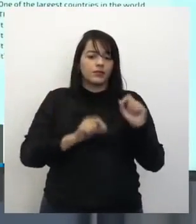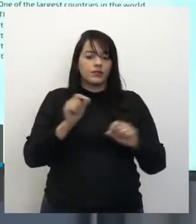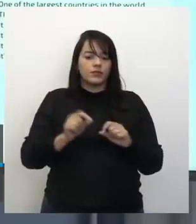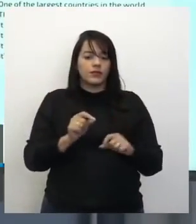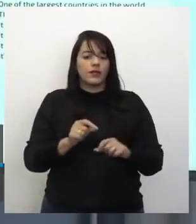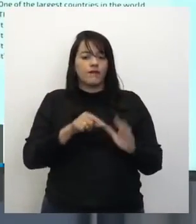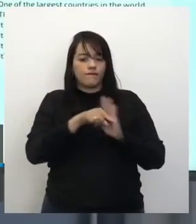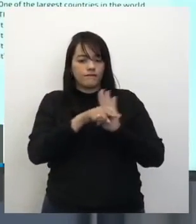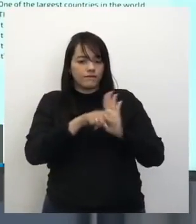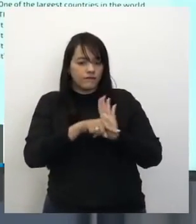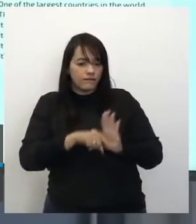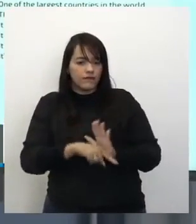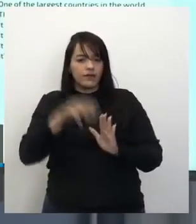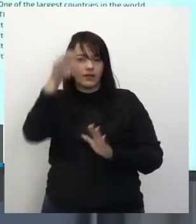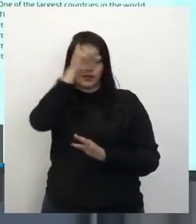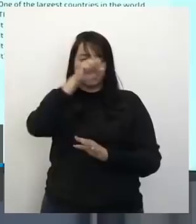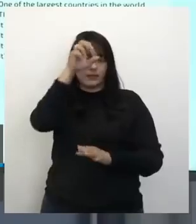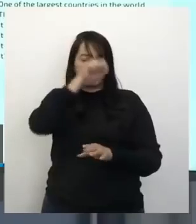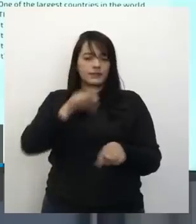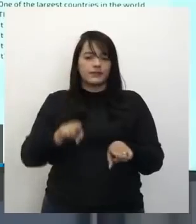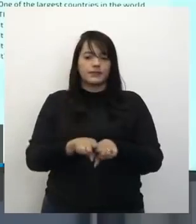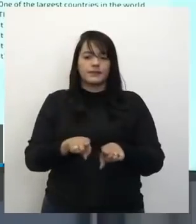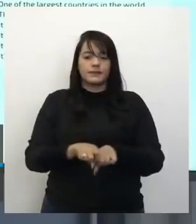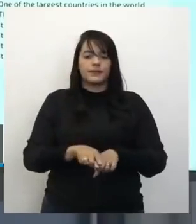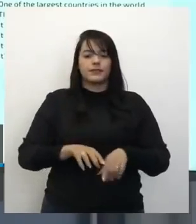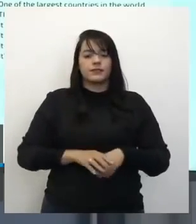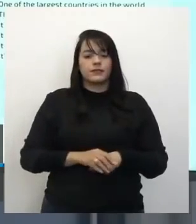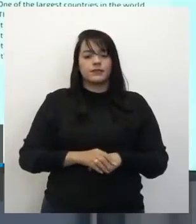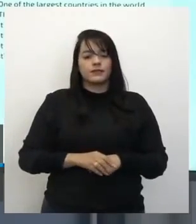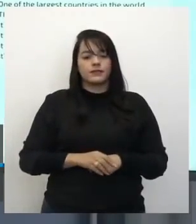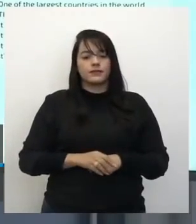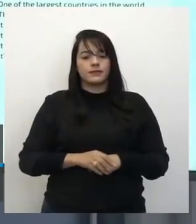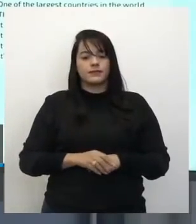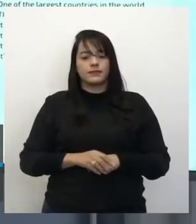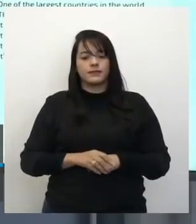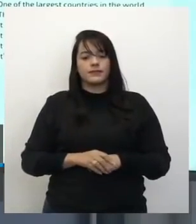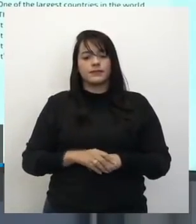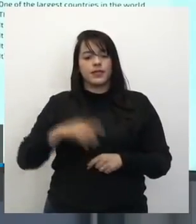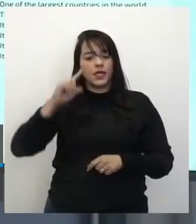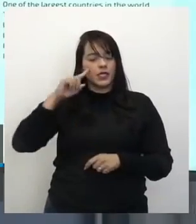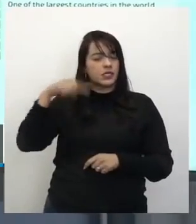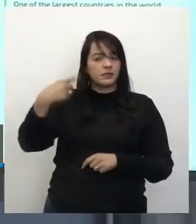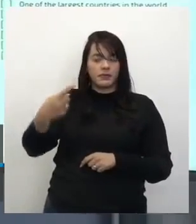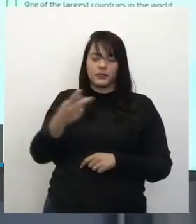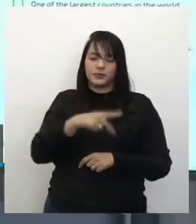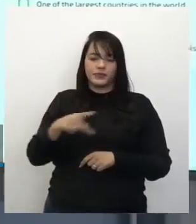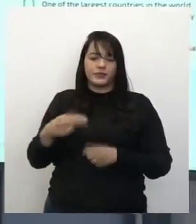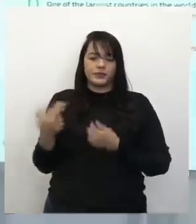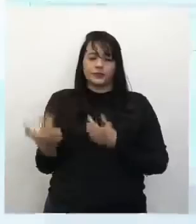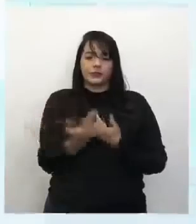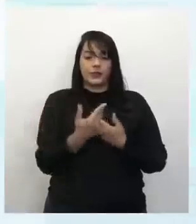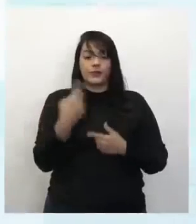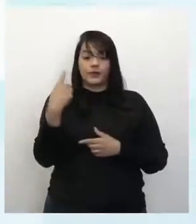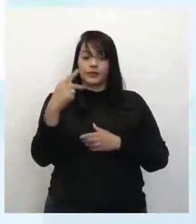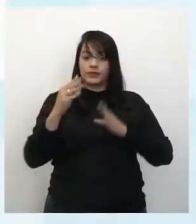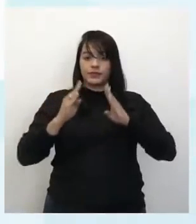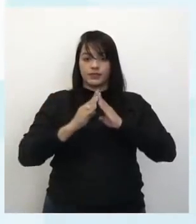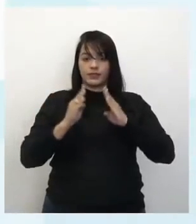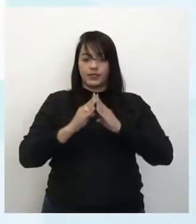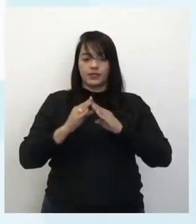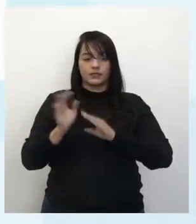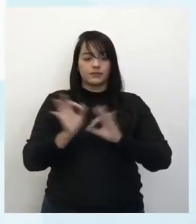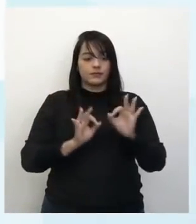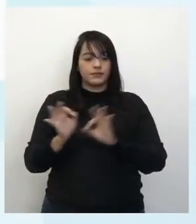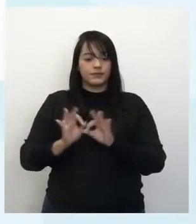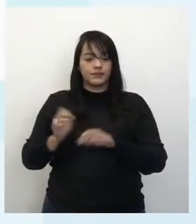tive que pesquisar, que a gente sempre aprende também. Inclusive, o professor está sempre aprendendo, dia a dia, né? Bom, lição de casa. A gente